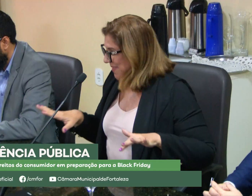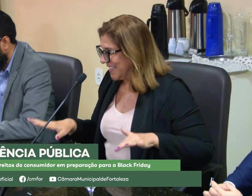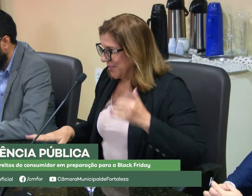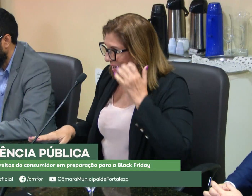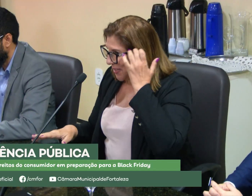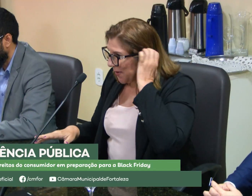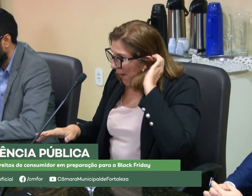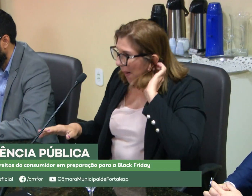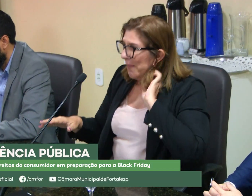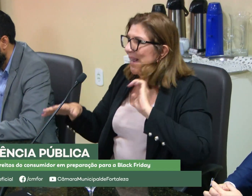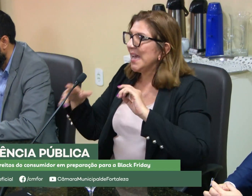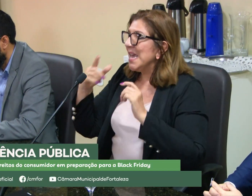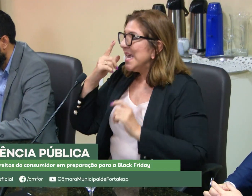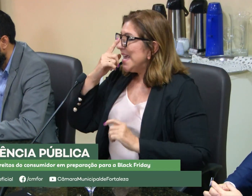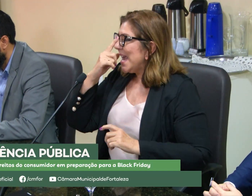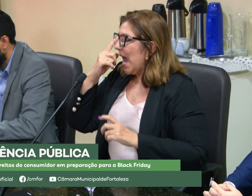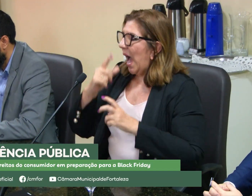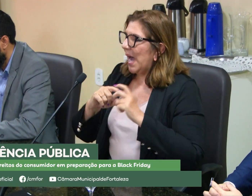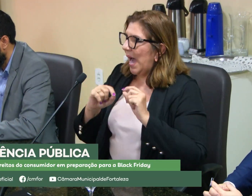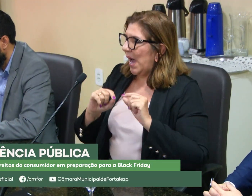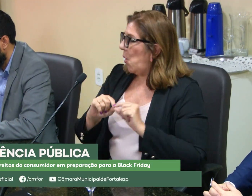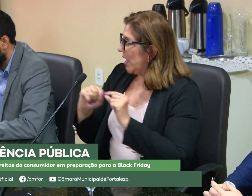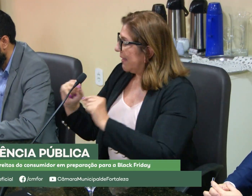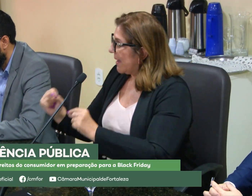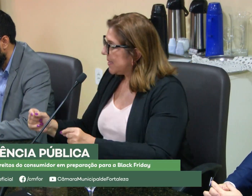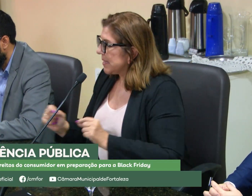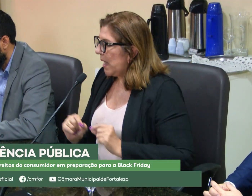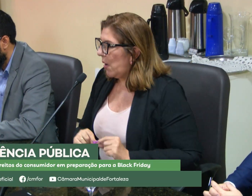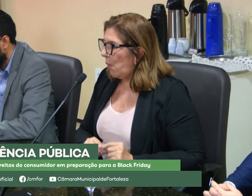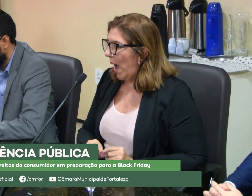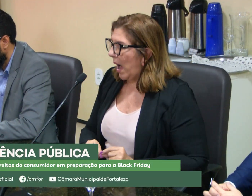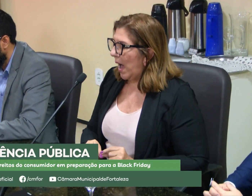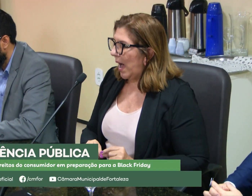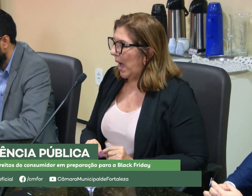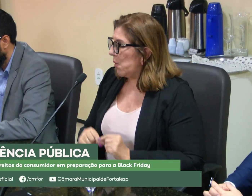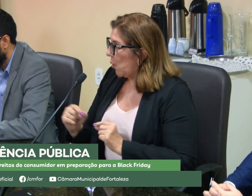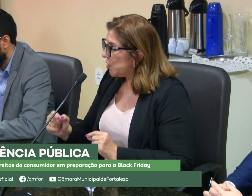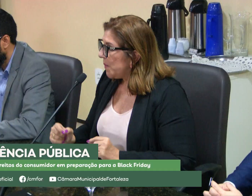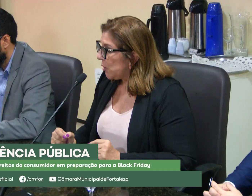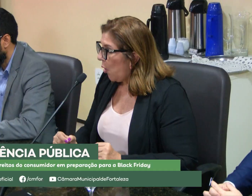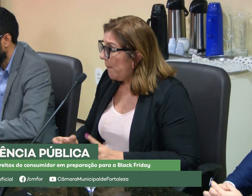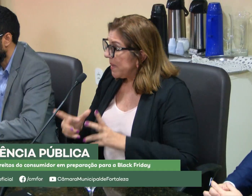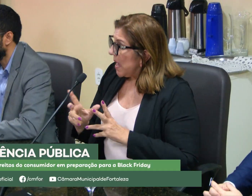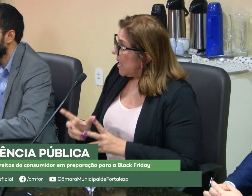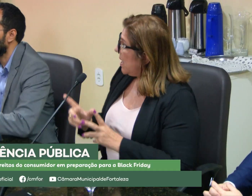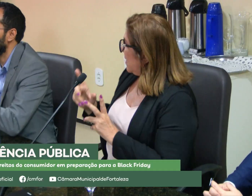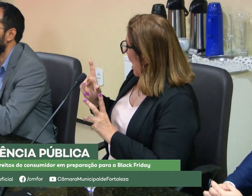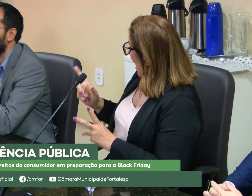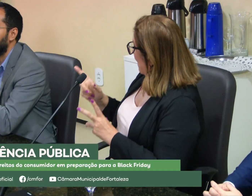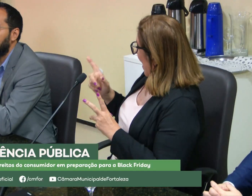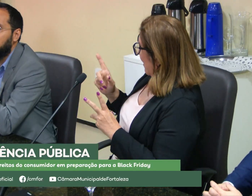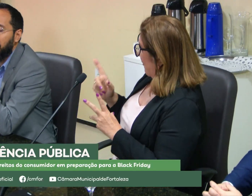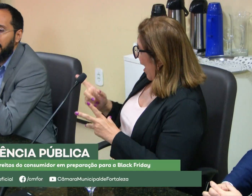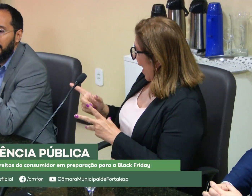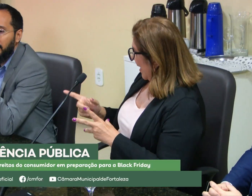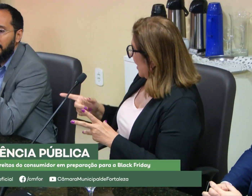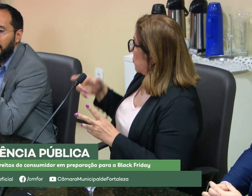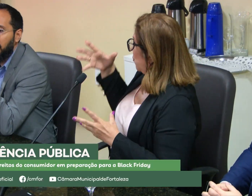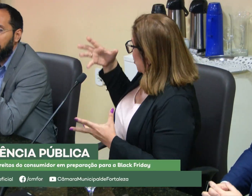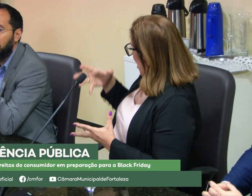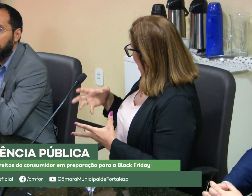mas a não cobra, a orientação ao consumidor e na